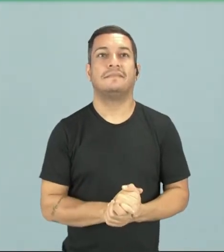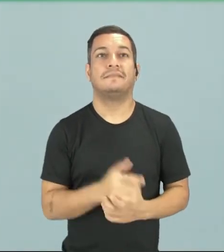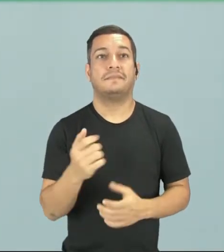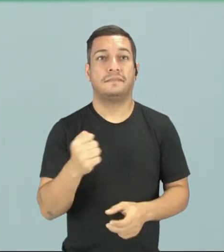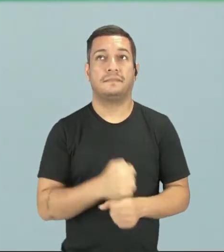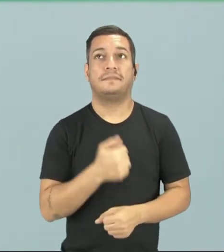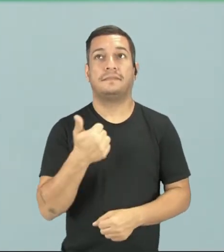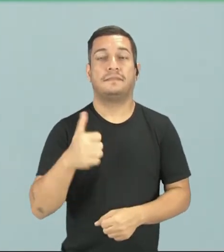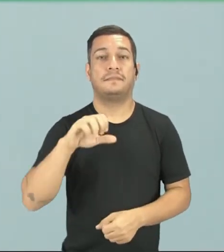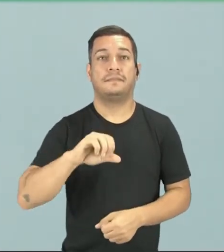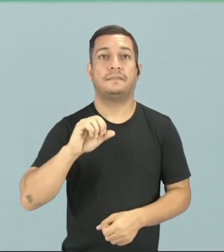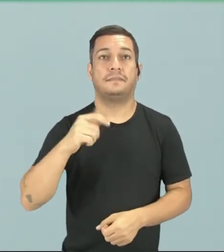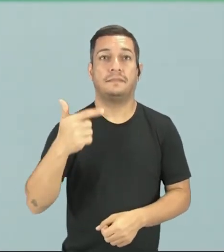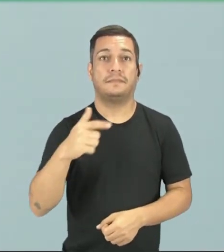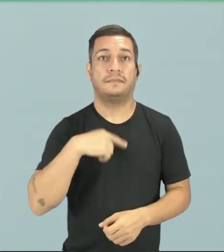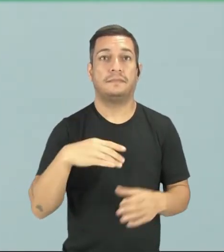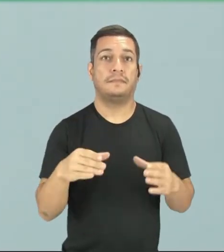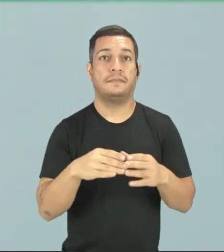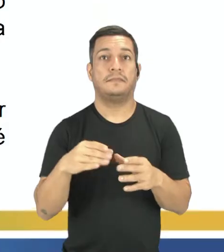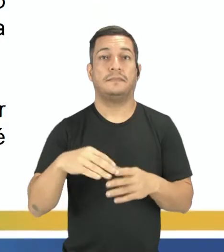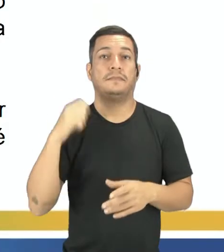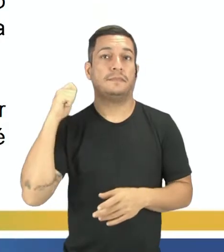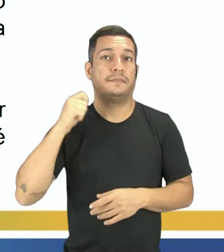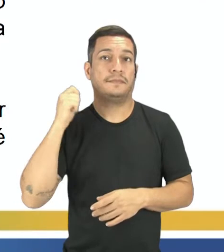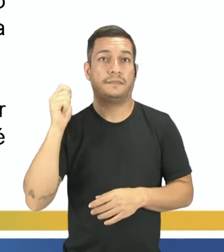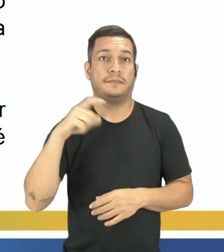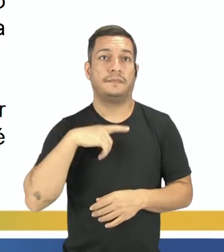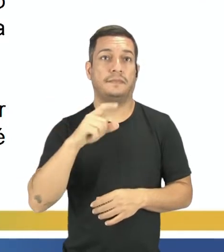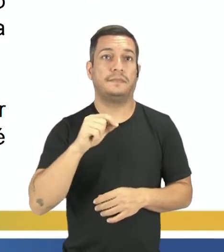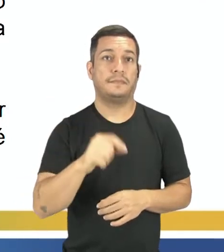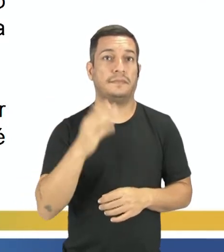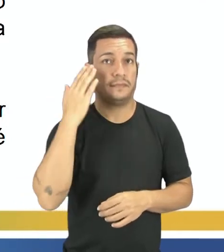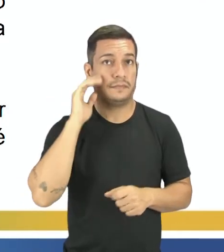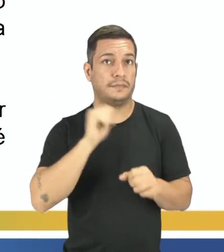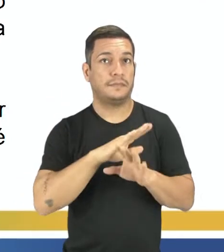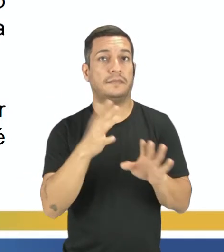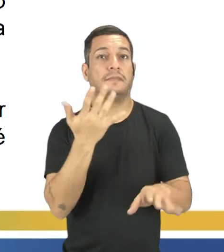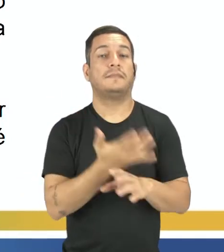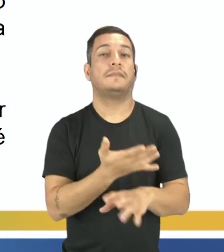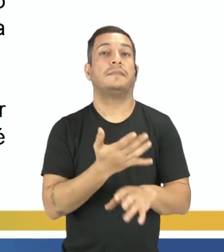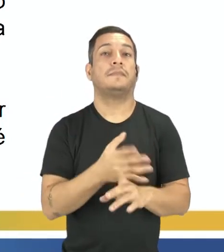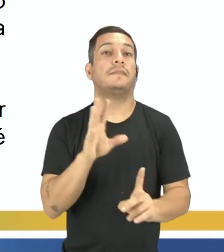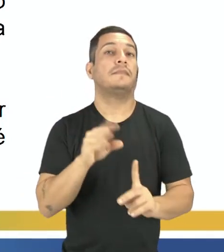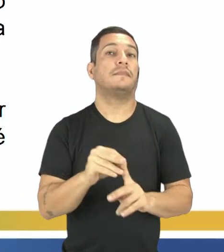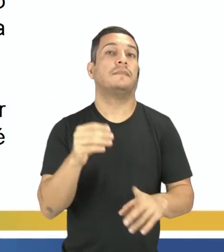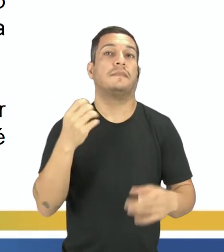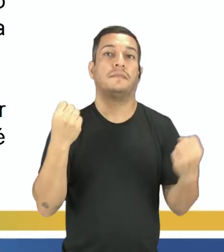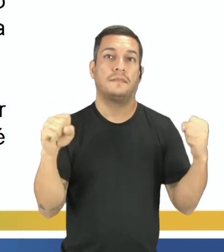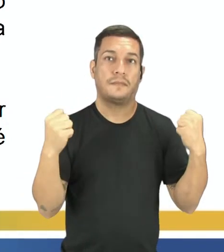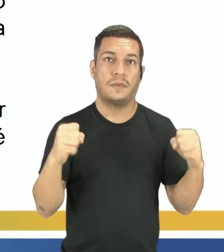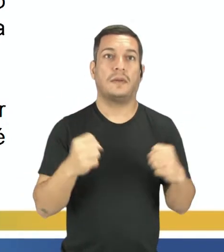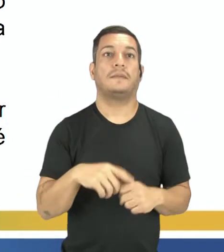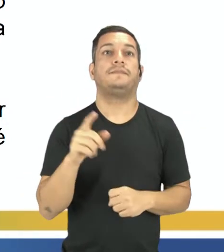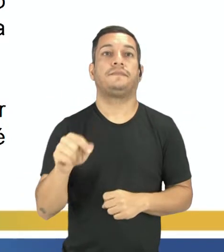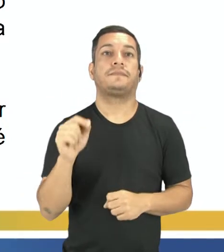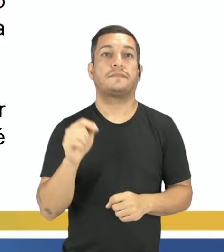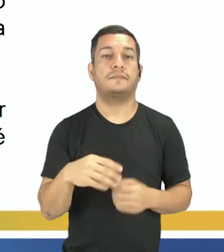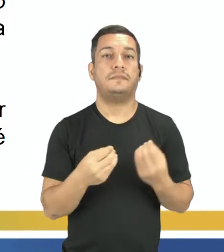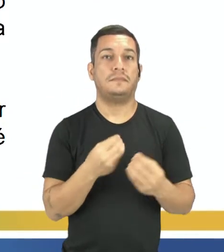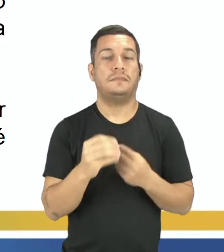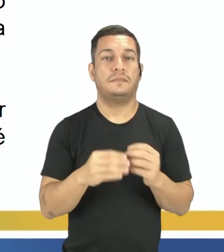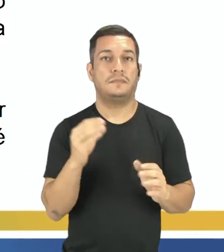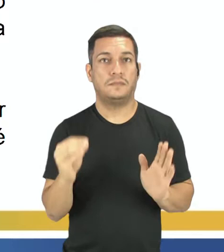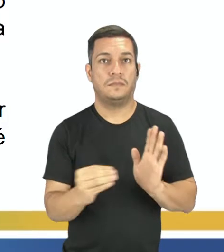em 1992, um coletivo de autores passa-se agora a entender a função da educação física como a